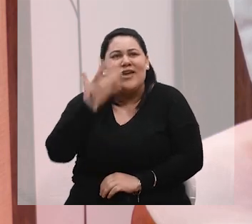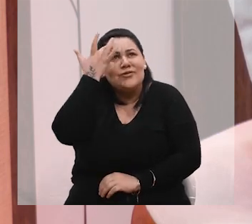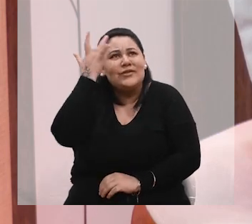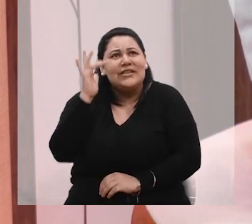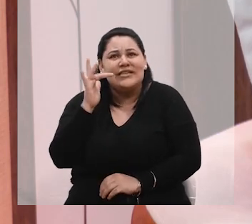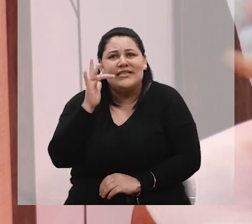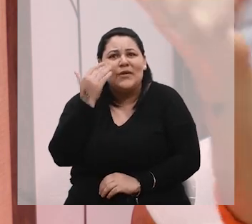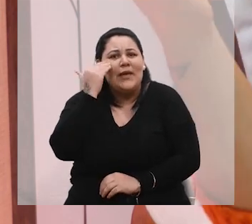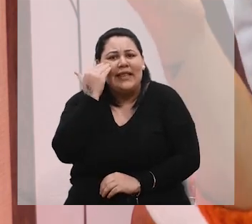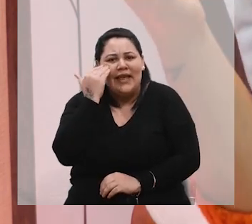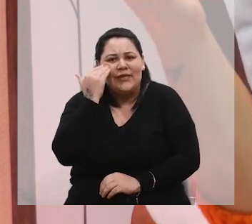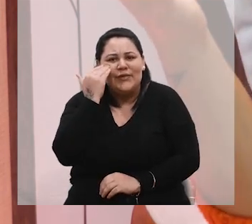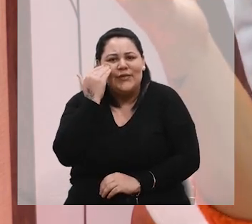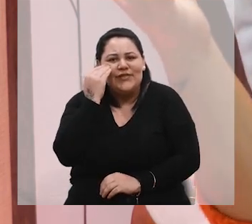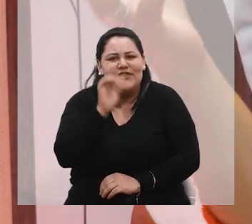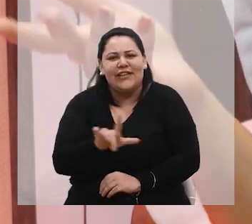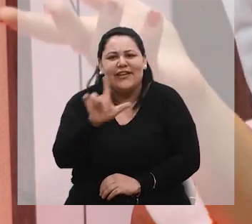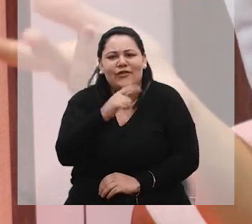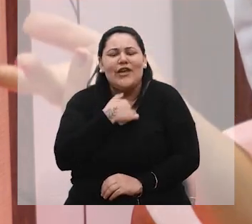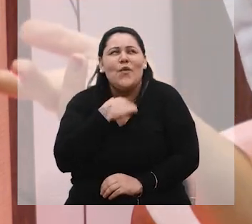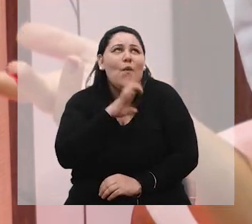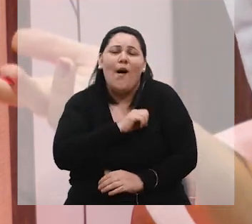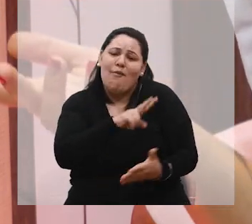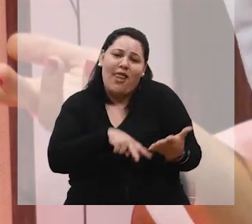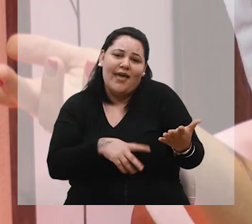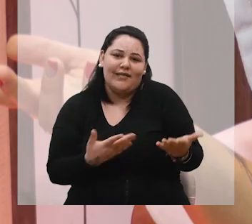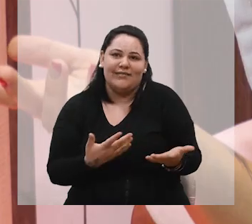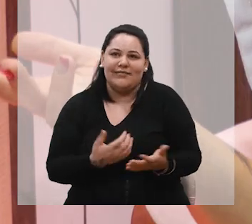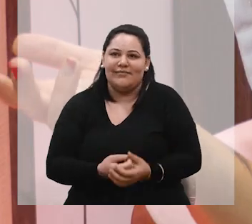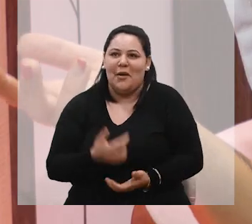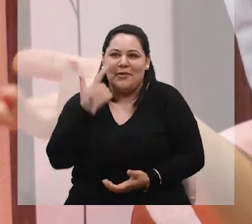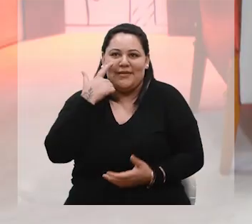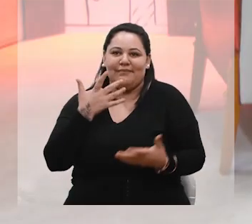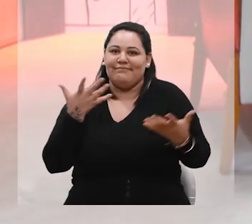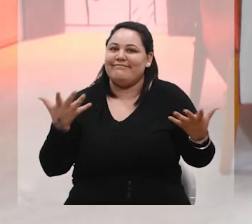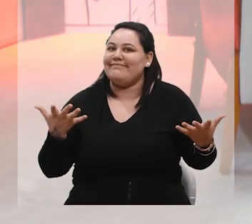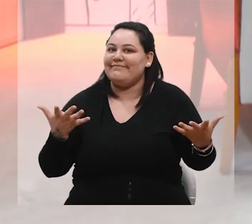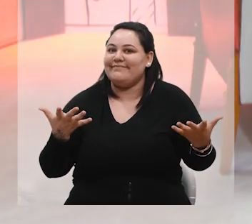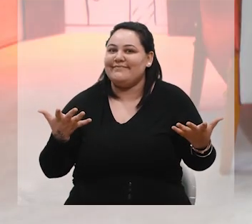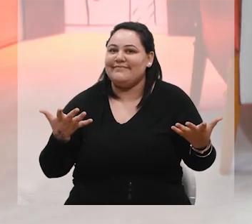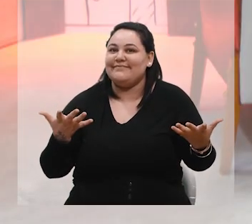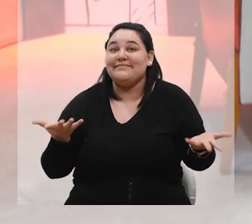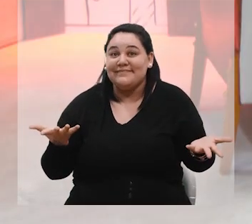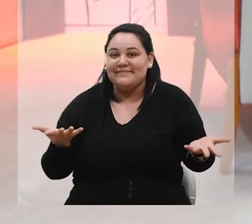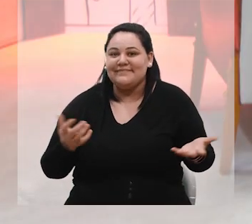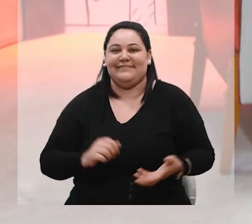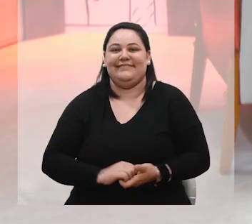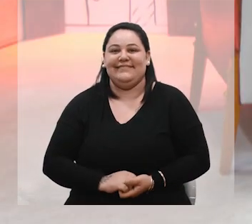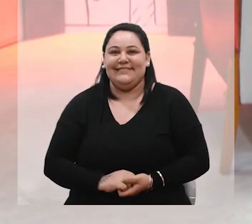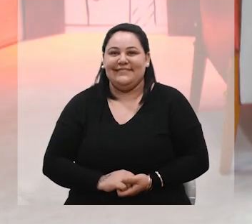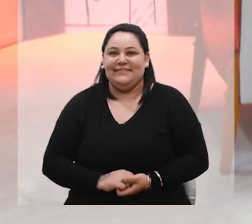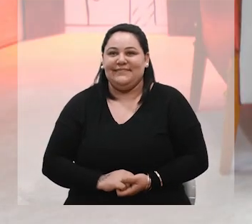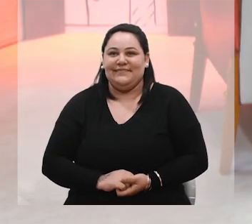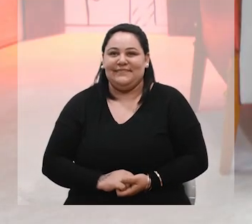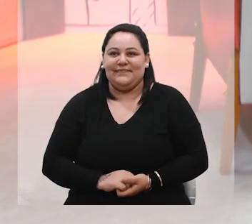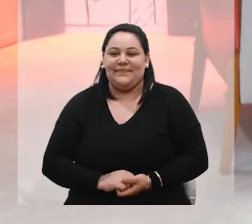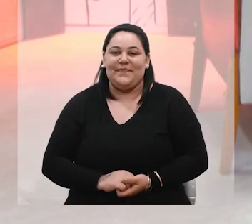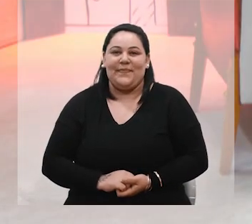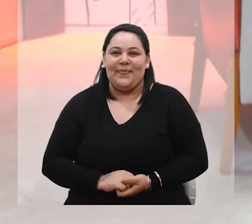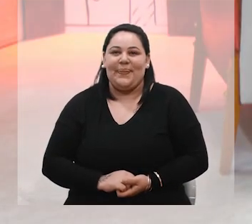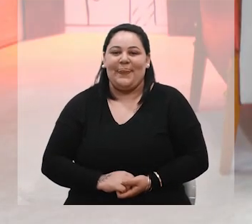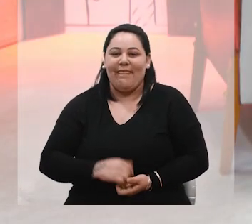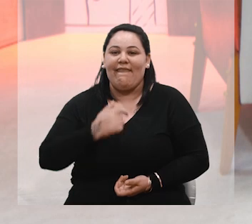ler. Olha só. Eu disse, gente, sabe? Muito bacana. Não, acho que é um